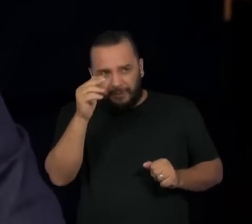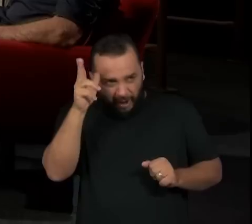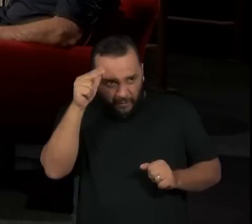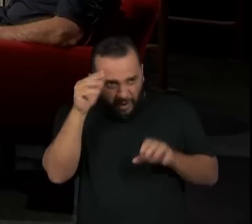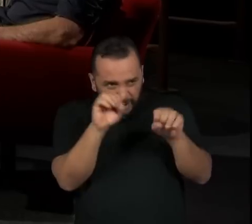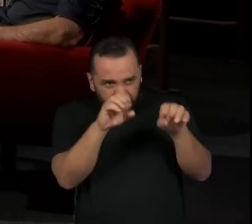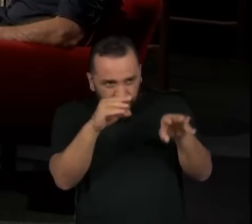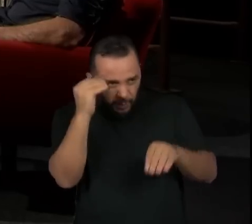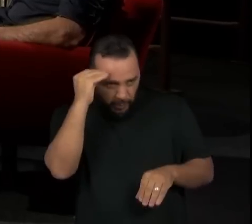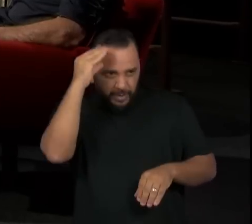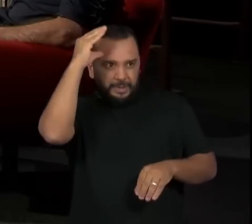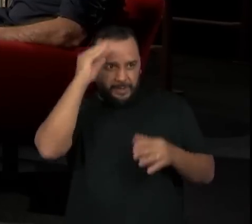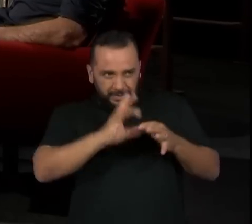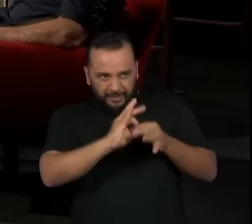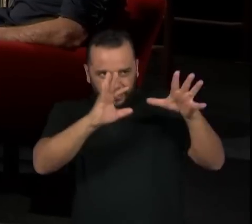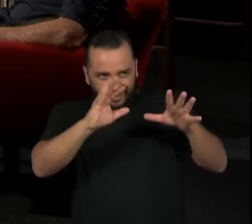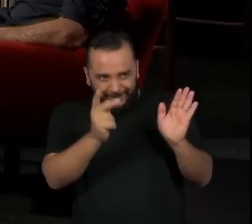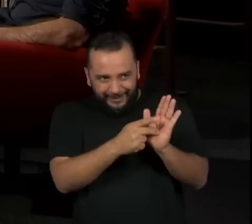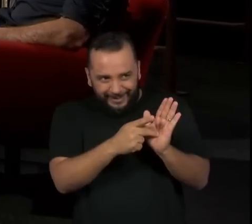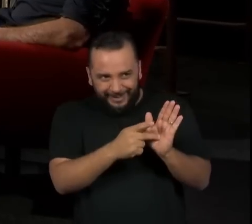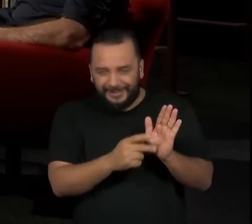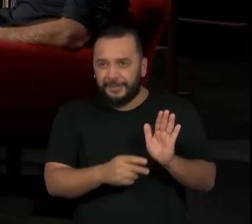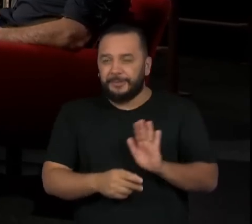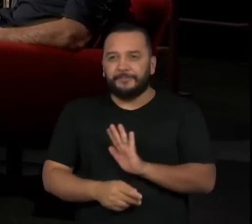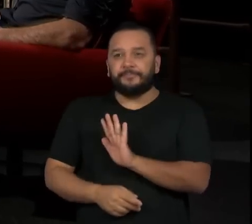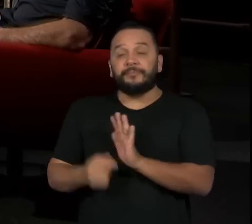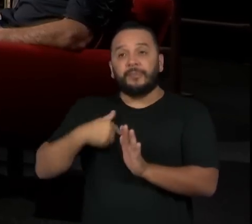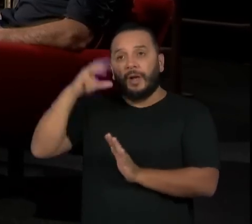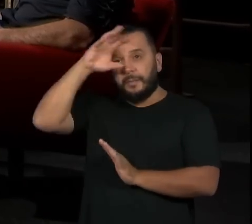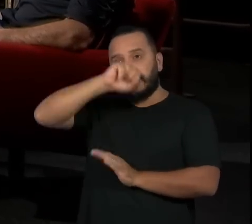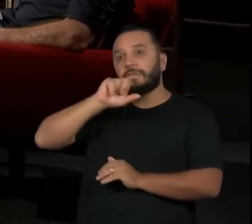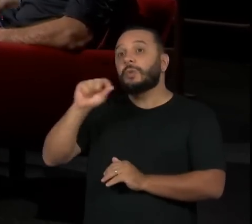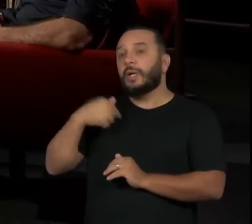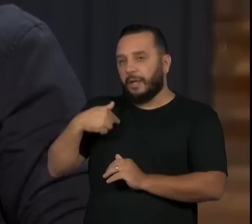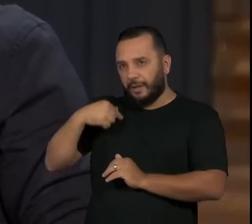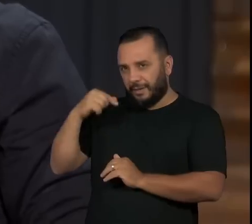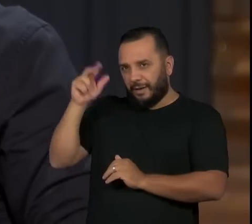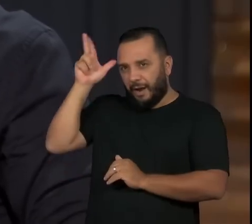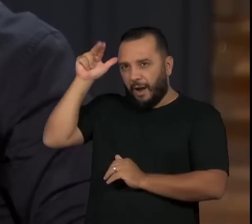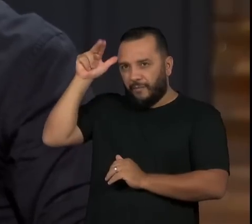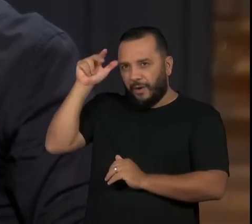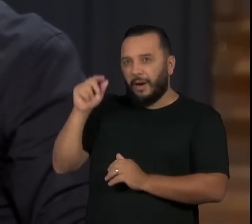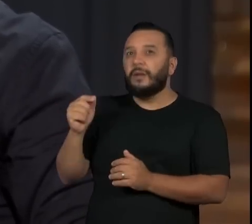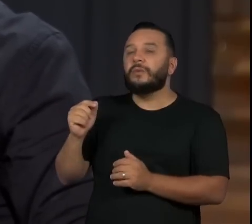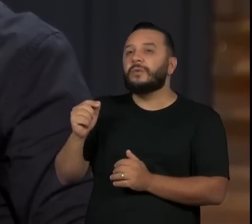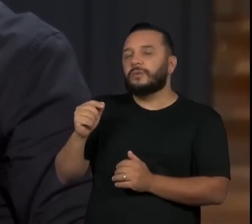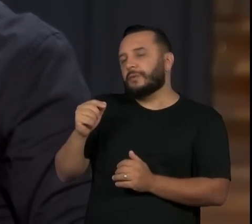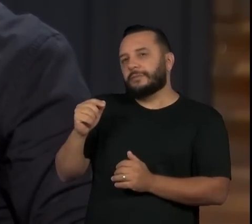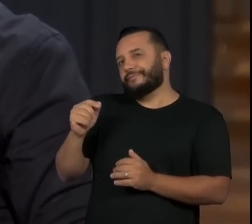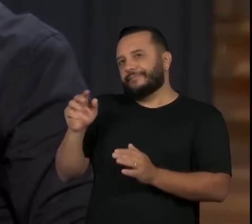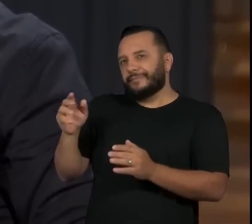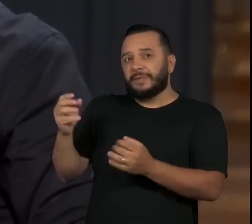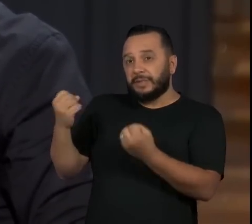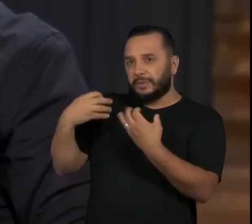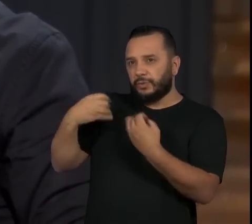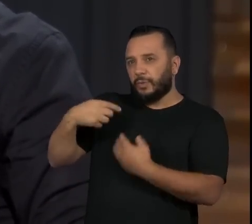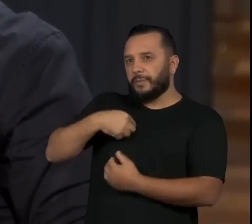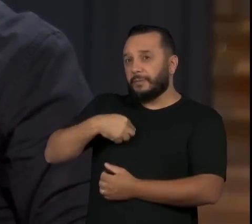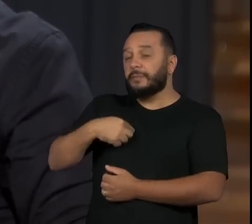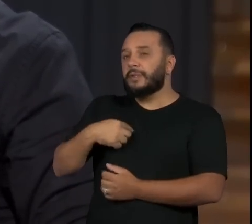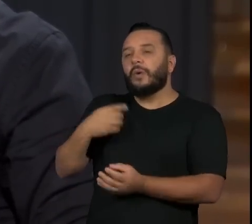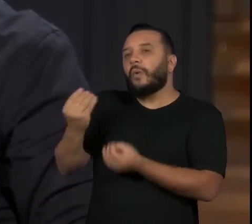foram eles, não? O que eu aprendi muito com os cavalos foi sobre como, né,